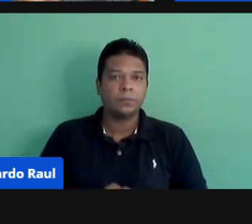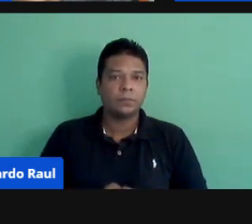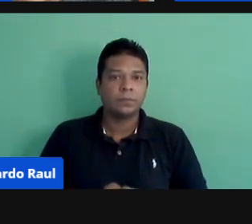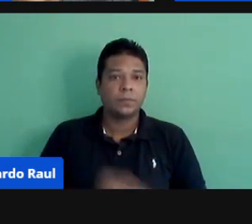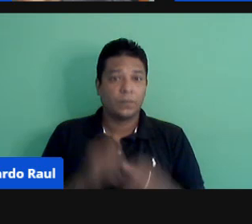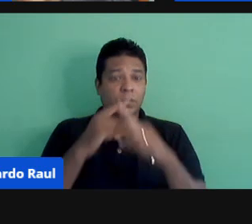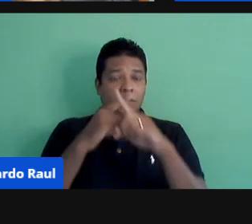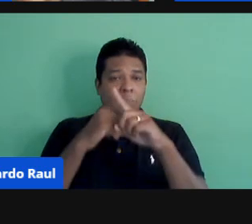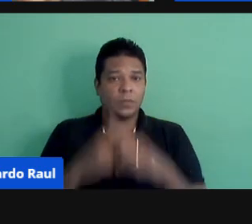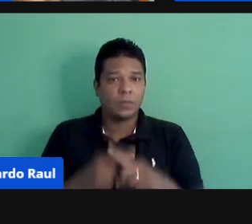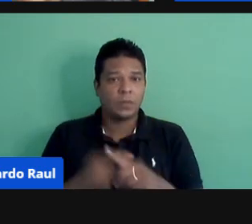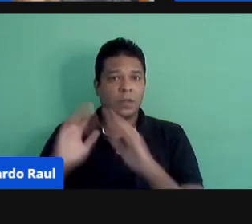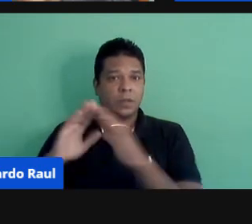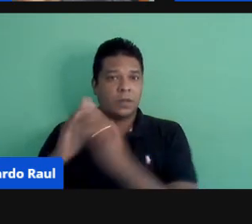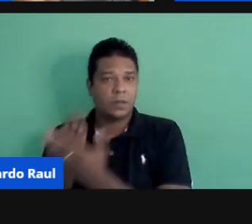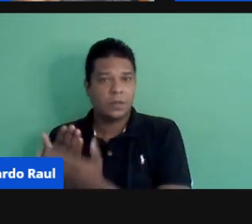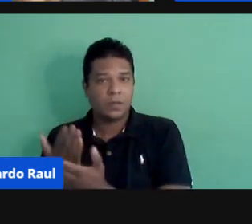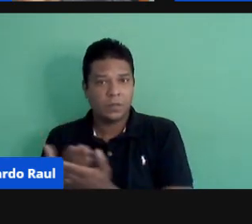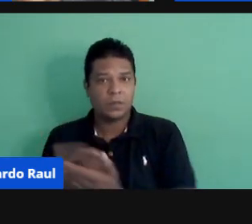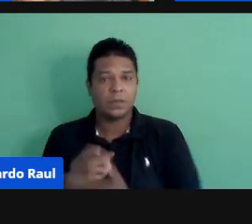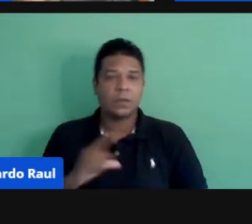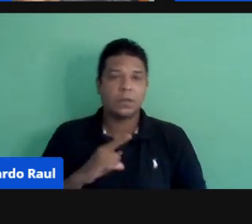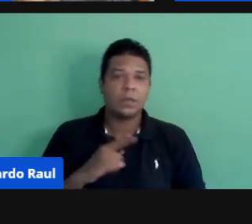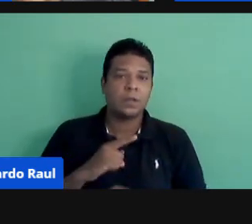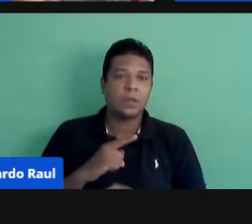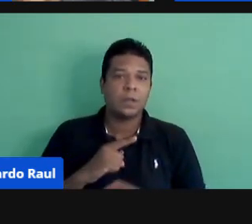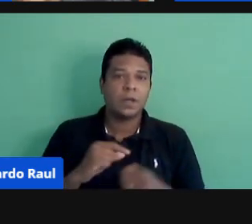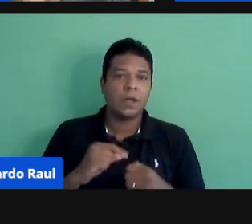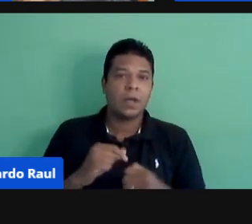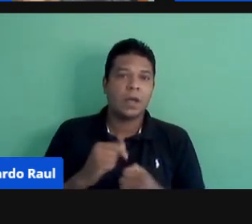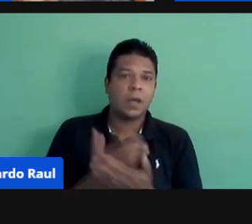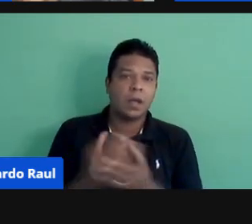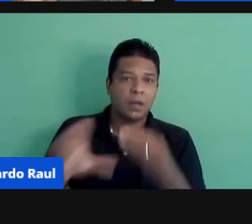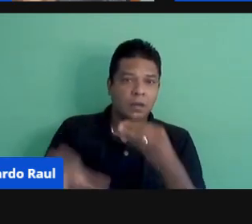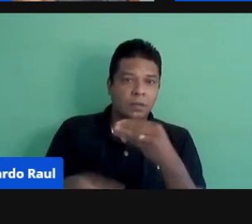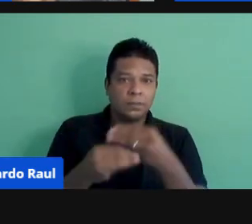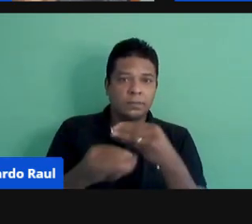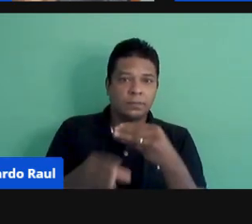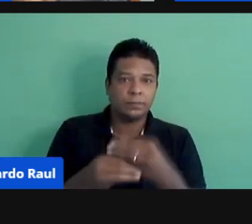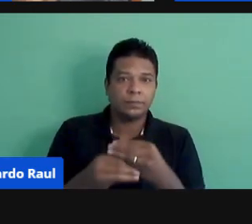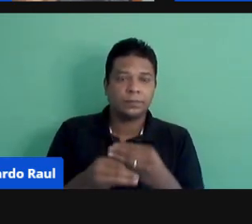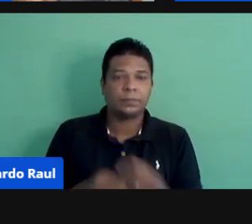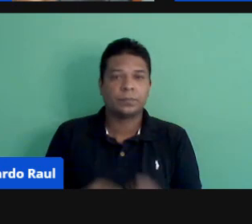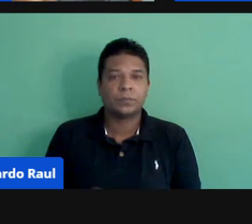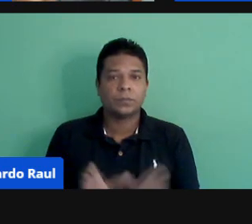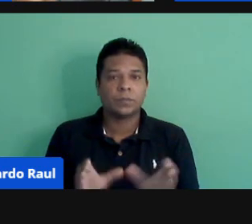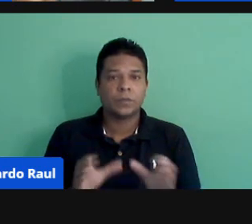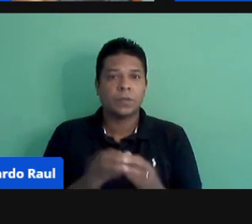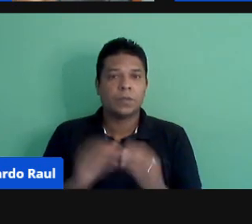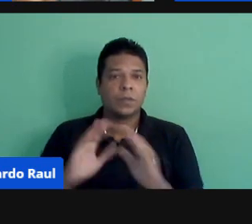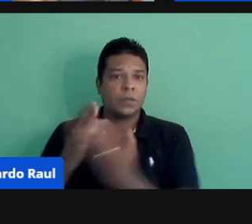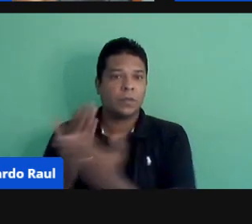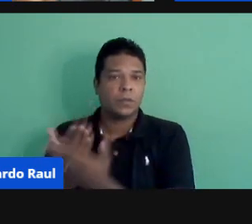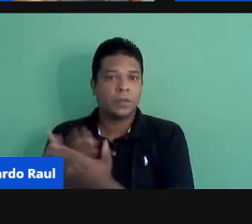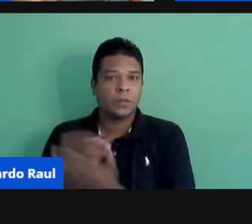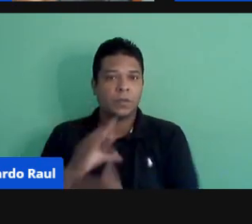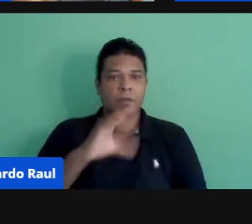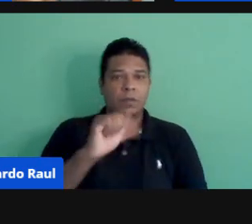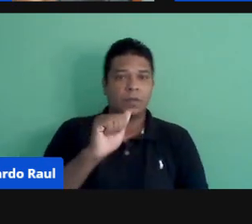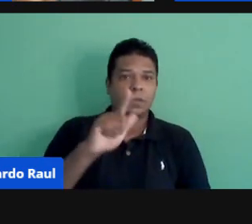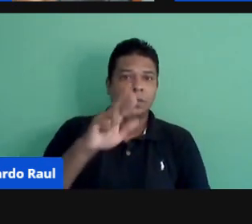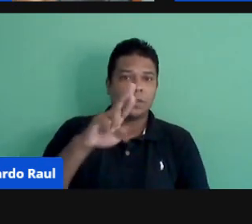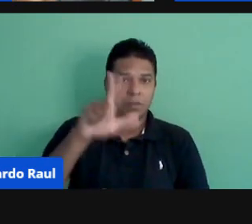eu tenho aulas complementares nas turmas, na Escola Carlos Vilhava